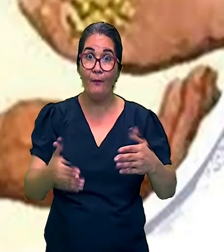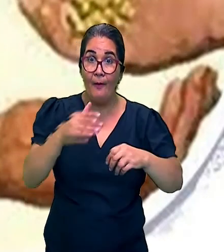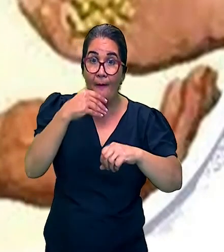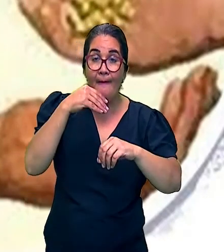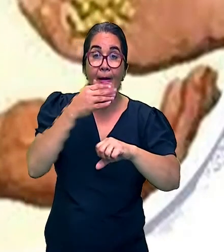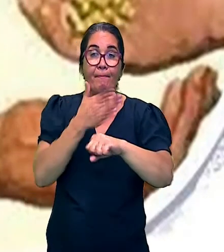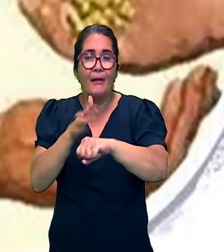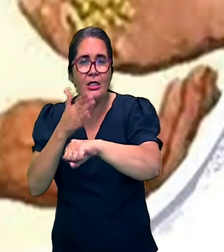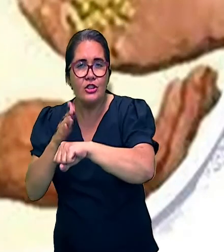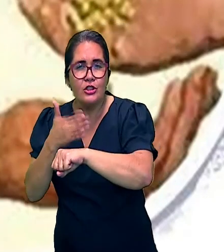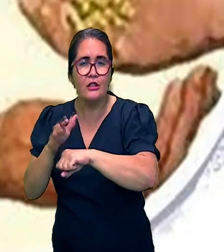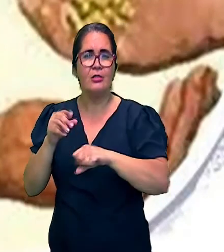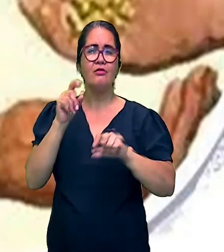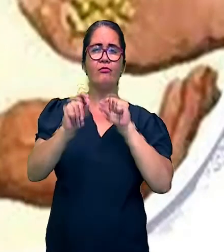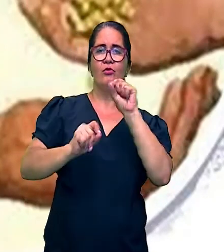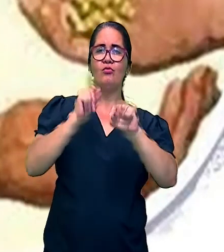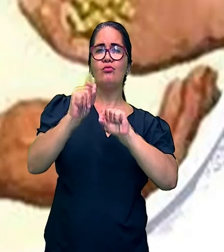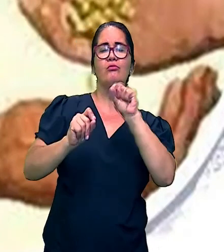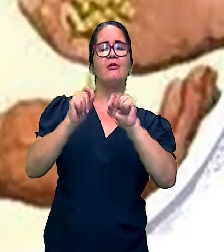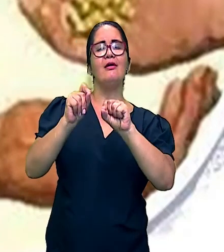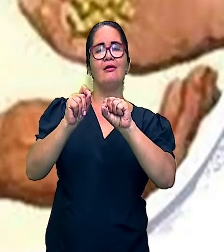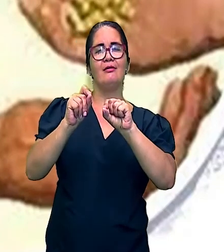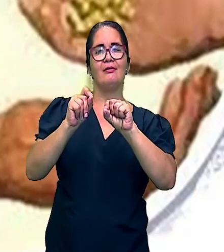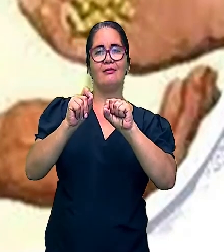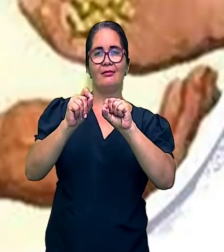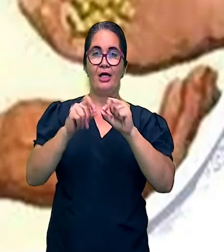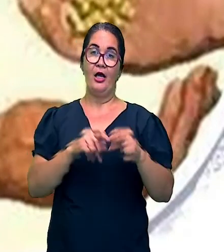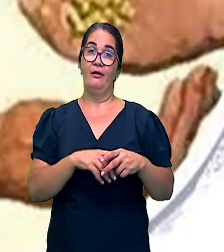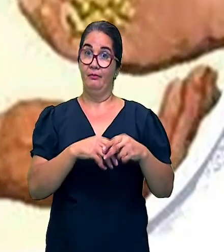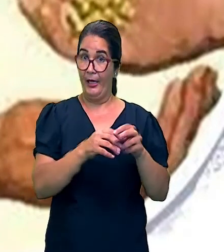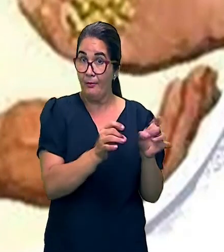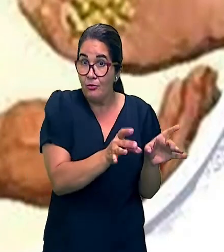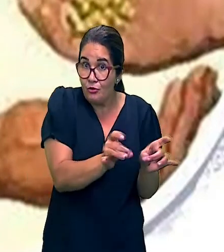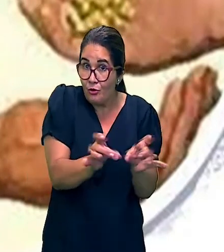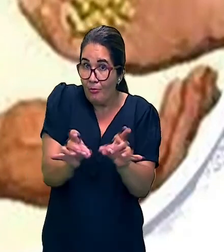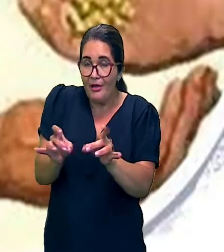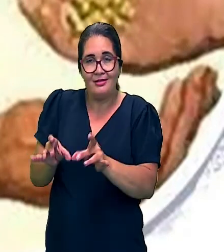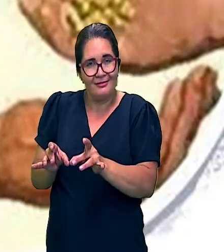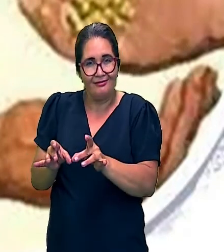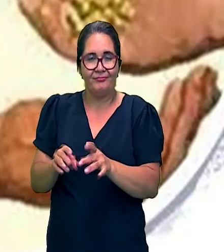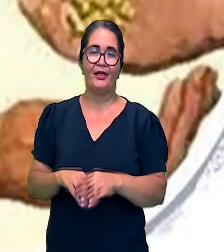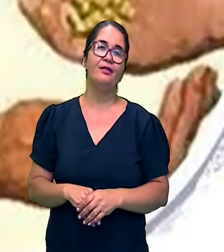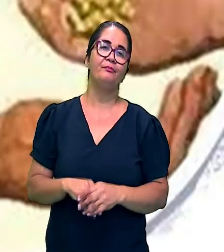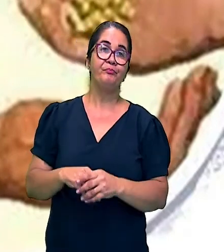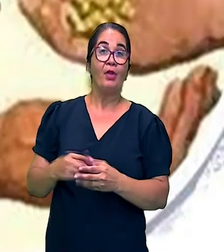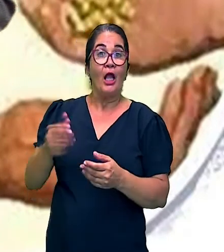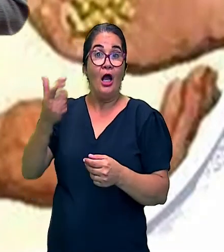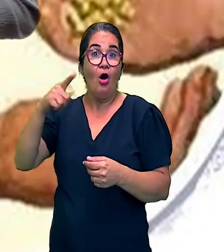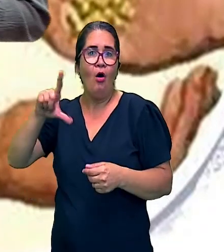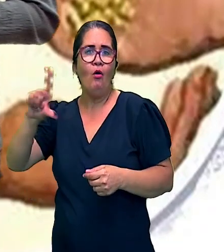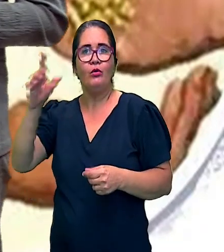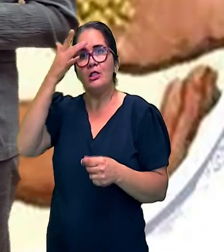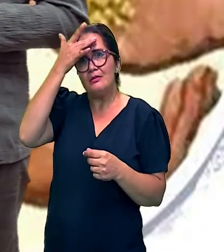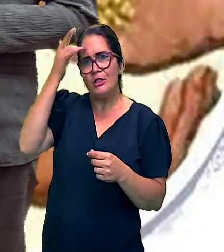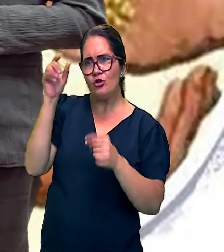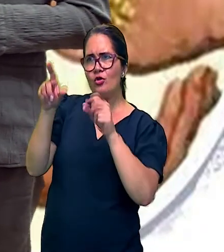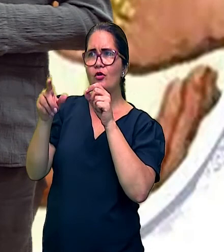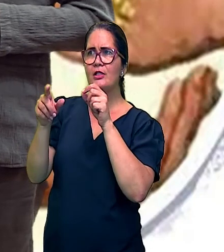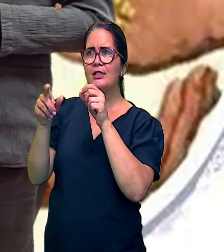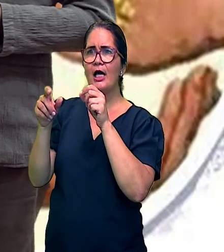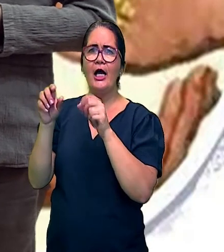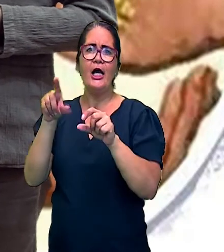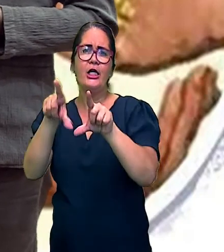como os ofícios de sacerdotes, soldados, comerciantes e tecelões. Isso nós chamamos